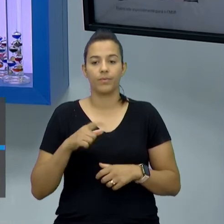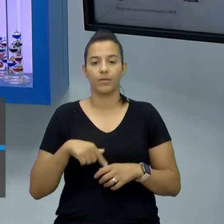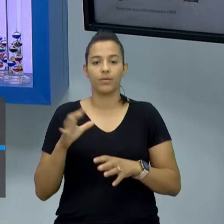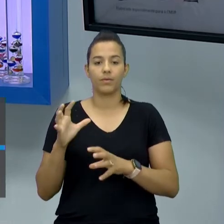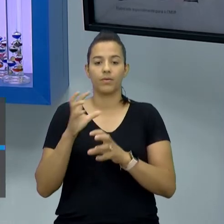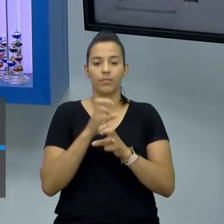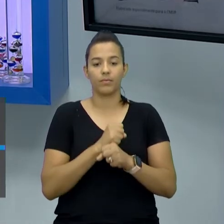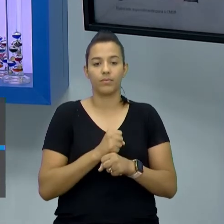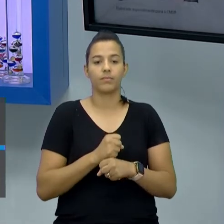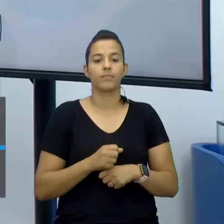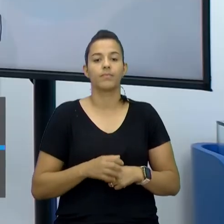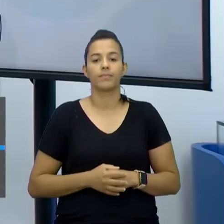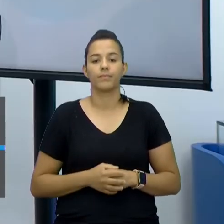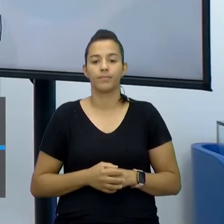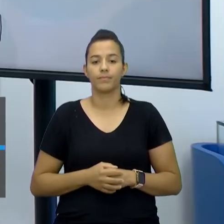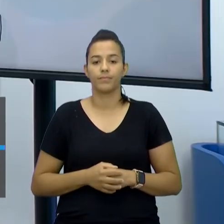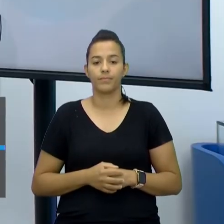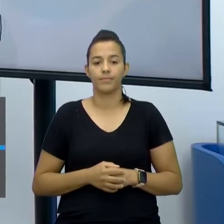ó.